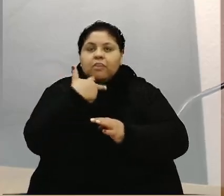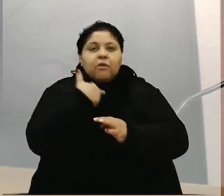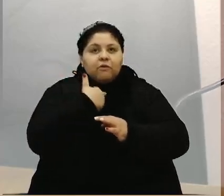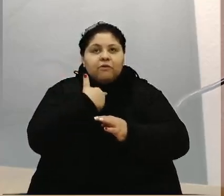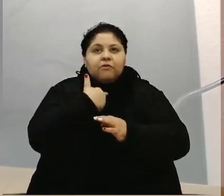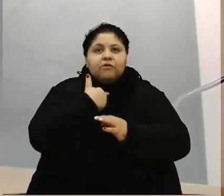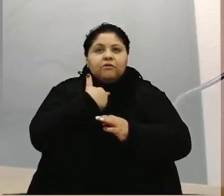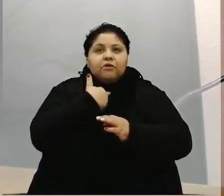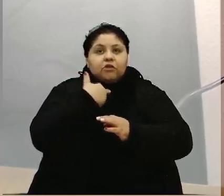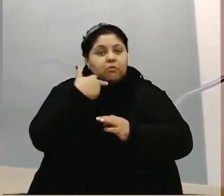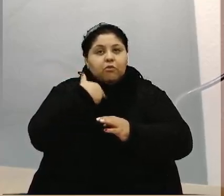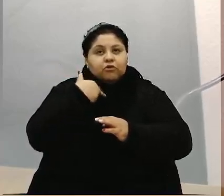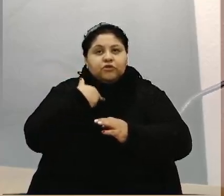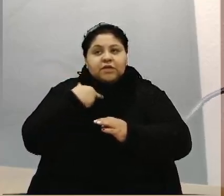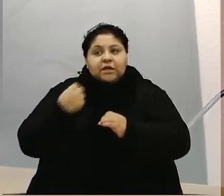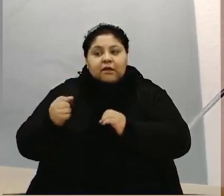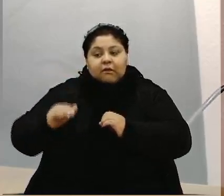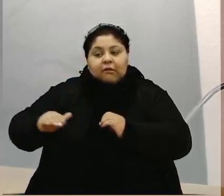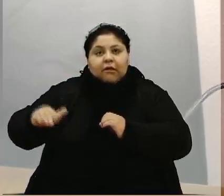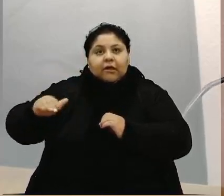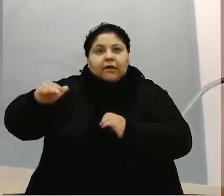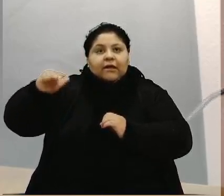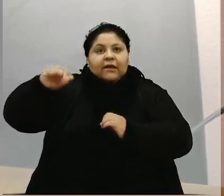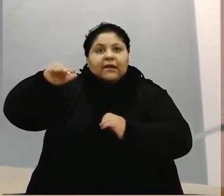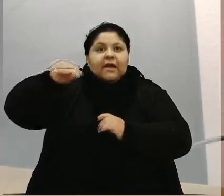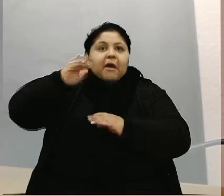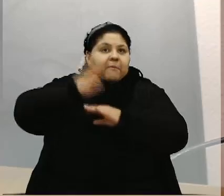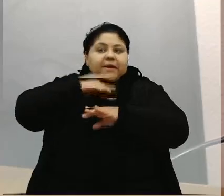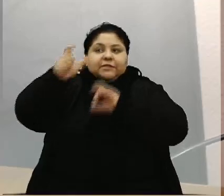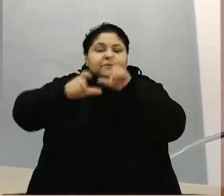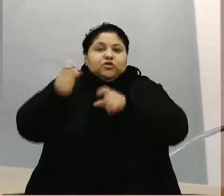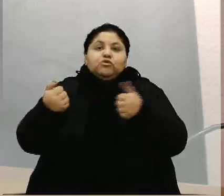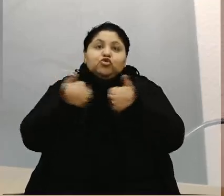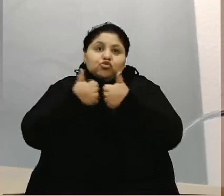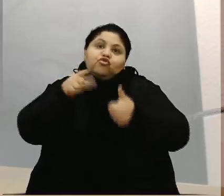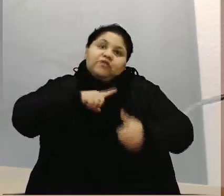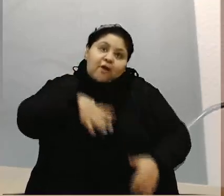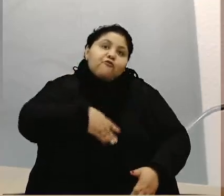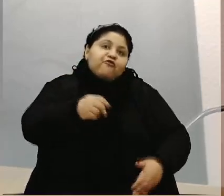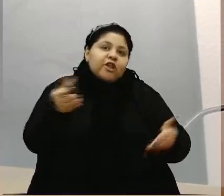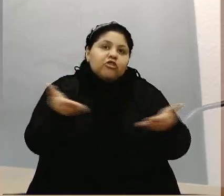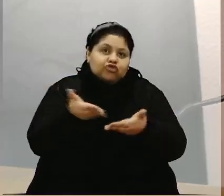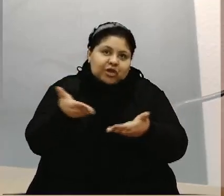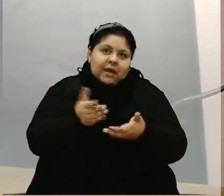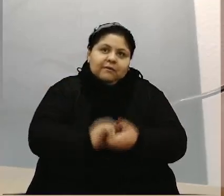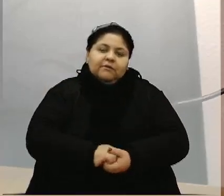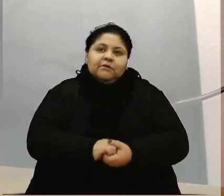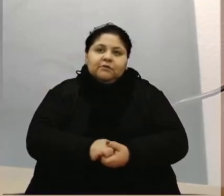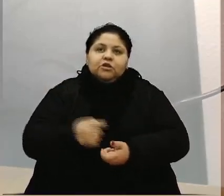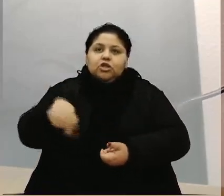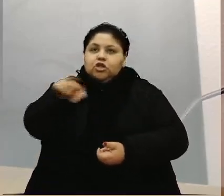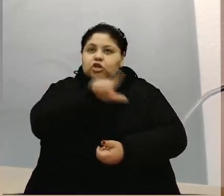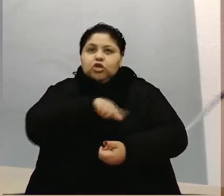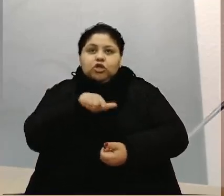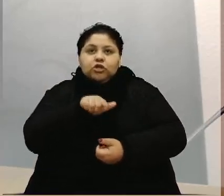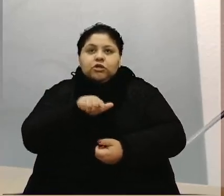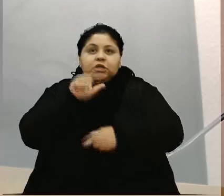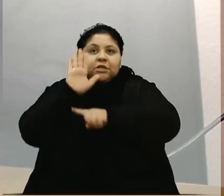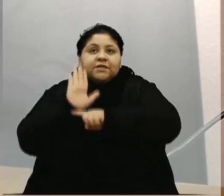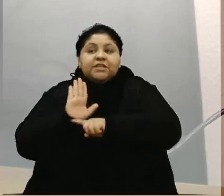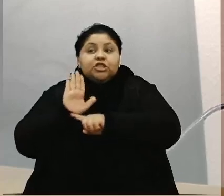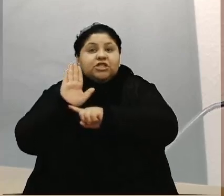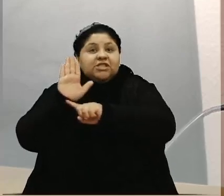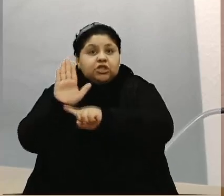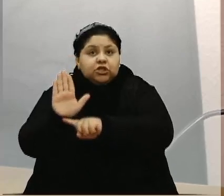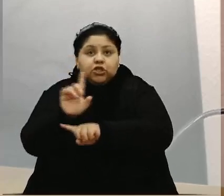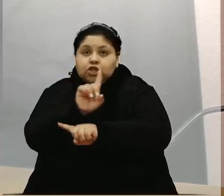eu estou trilhando o meu, eu não posso carregar mais ninguém junto comigo nos meus ombros, tá, queridos? Então, como eu digo, nós não somos